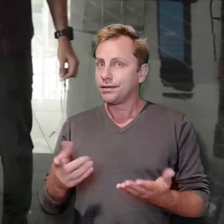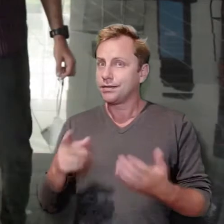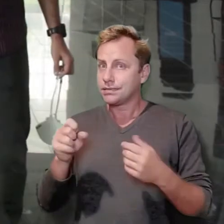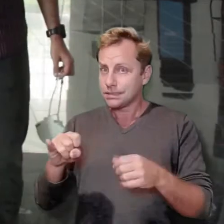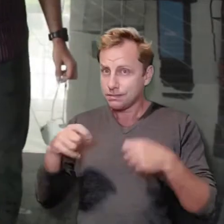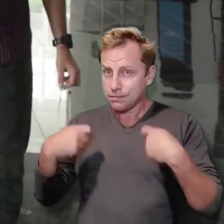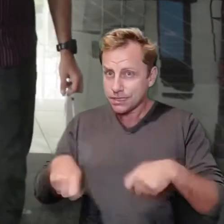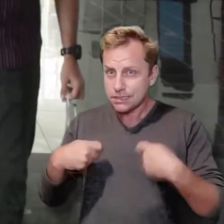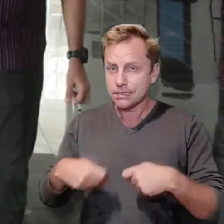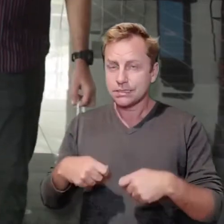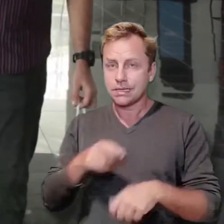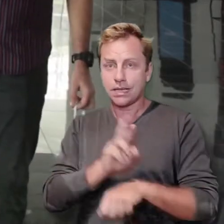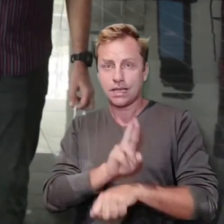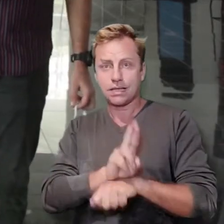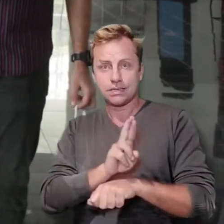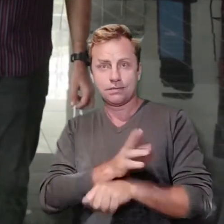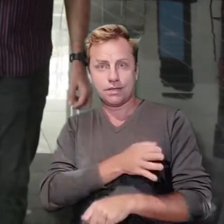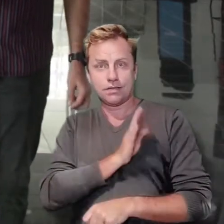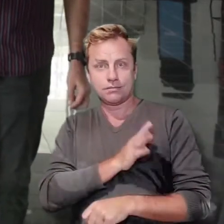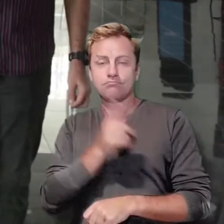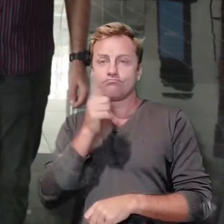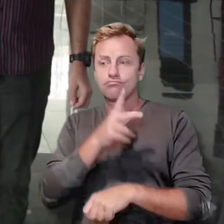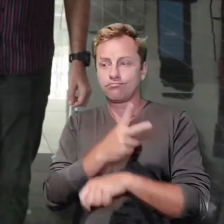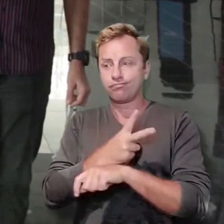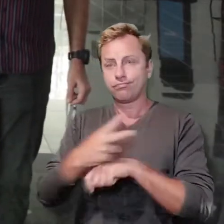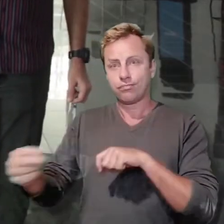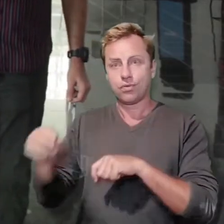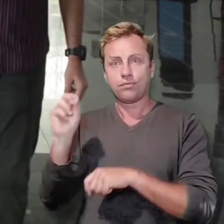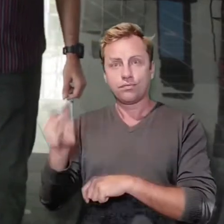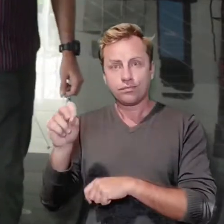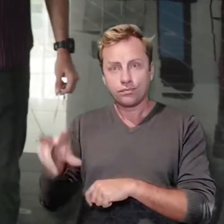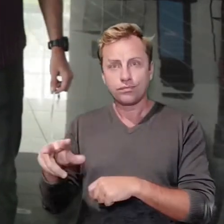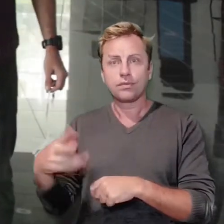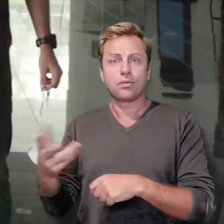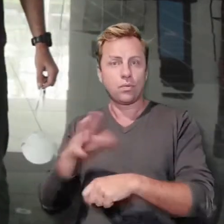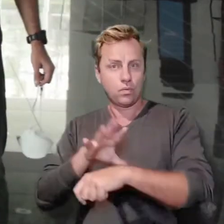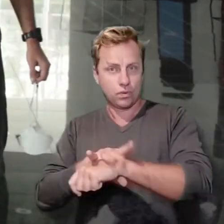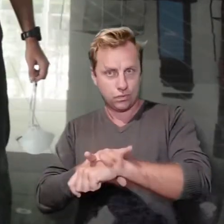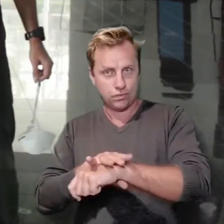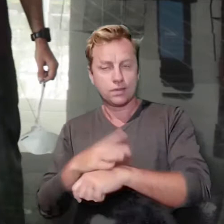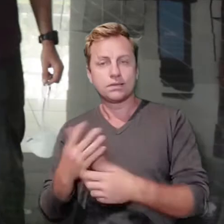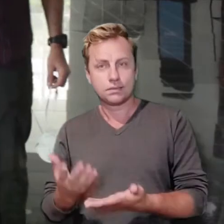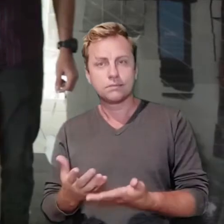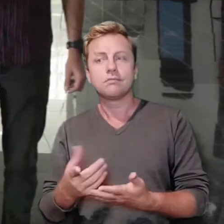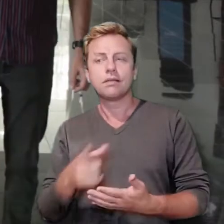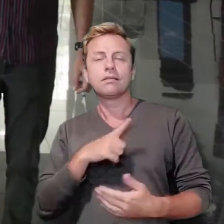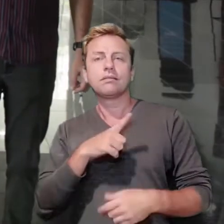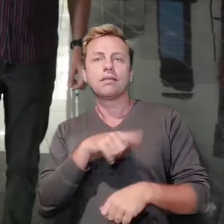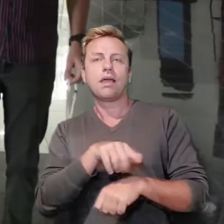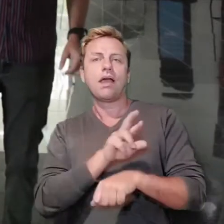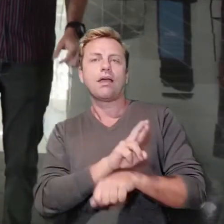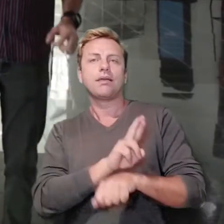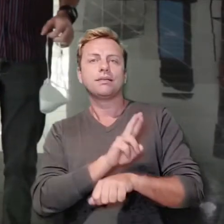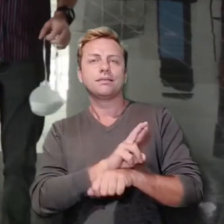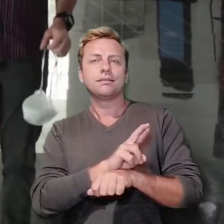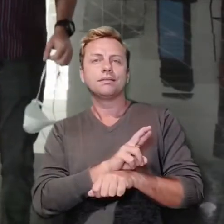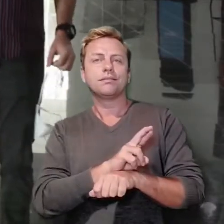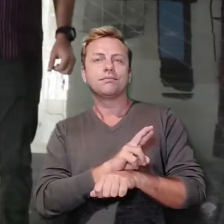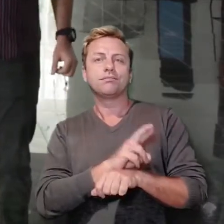precisa dessa reserva cardíaca para combater uma infecção, uma doença, você tem essa